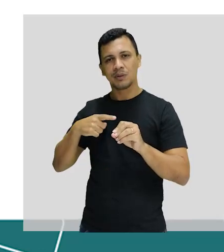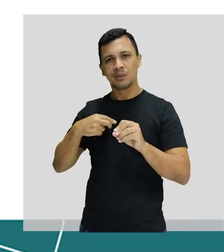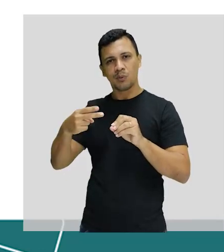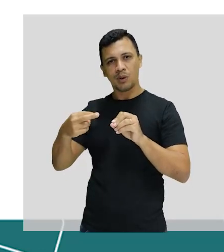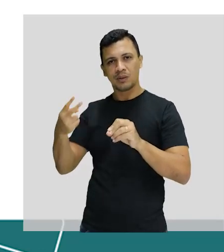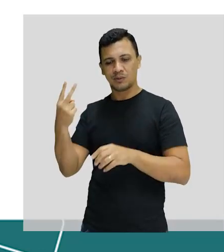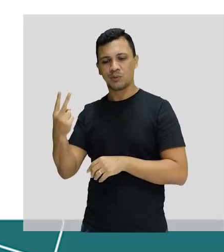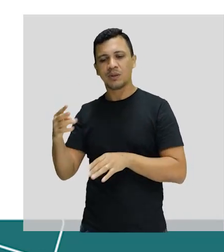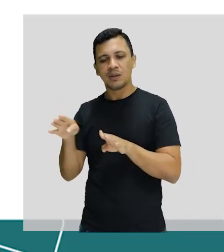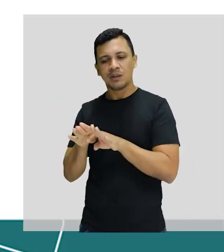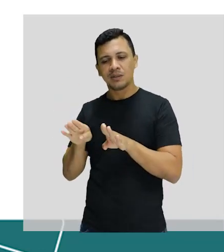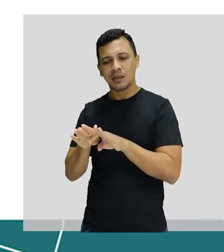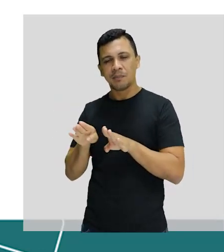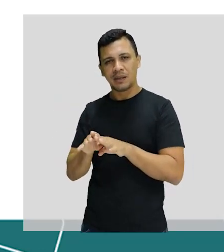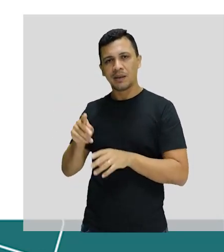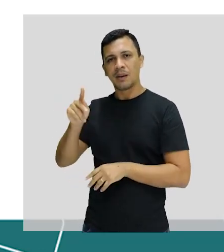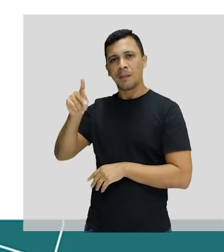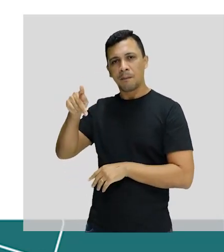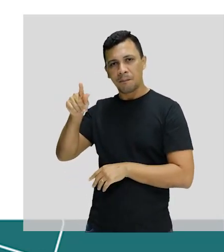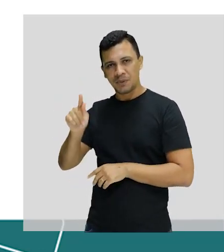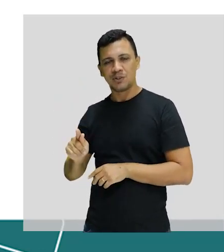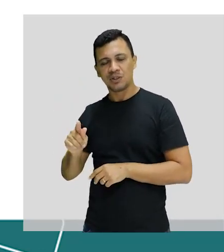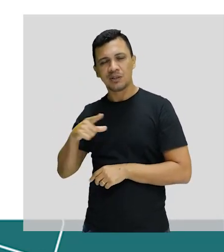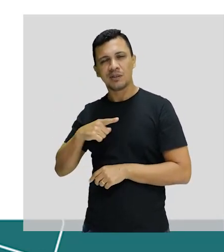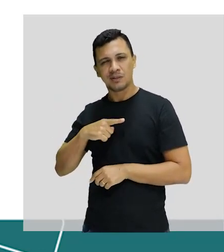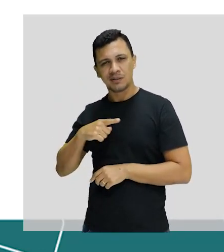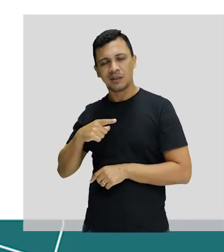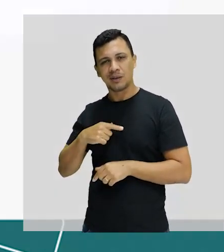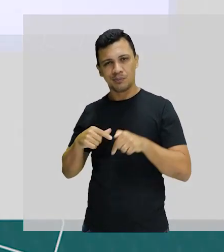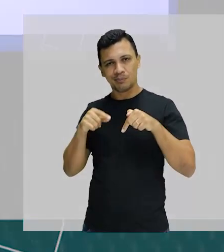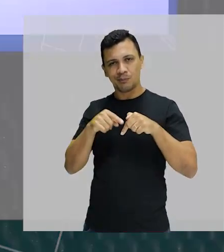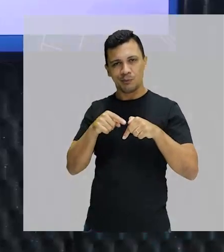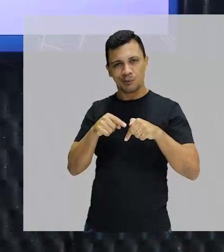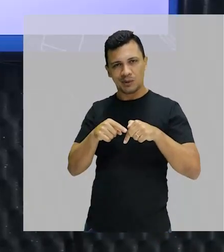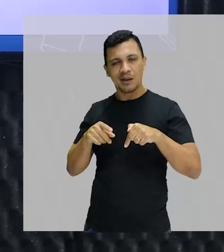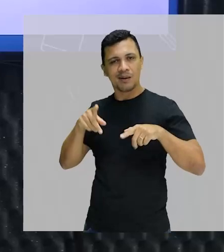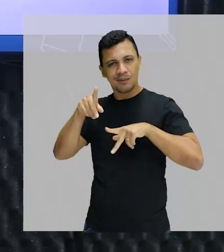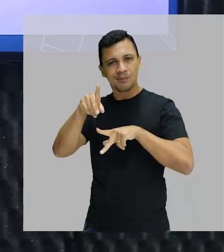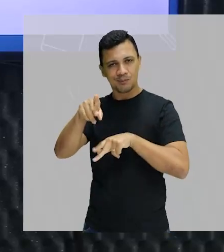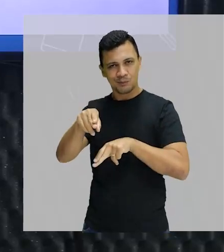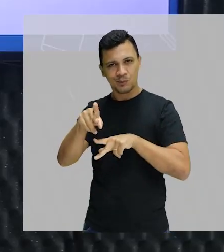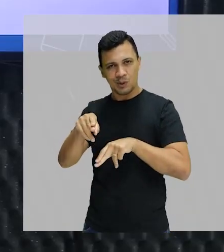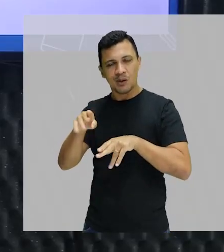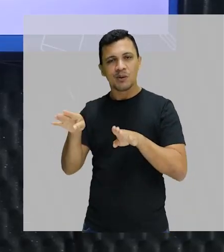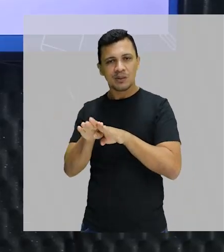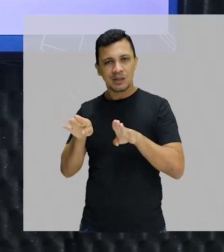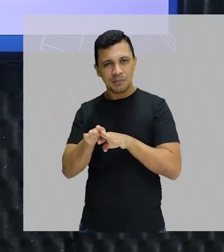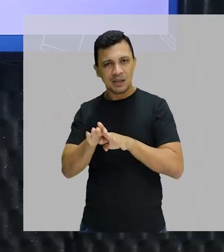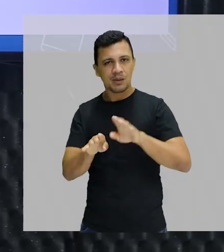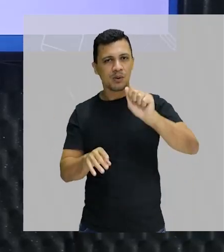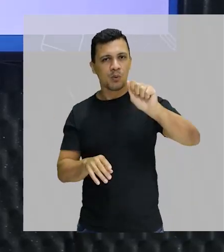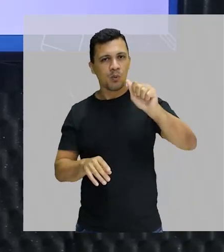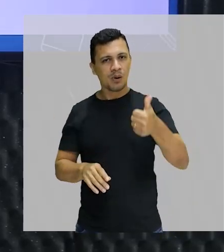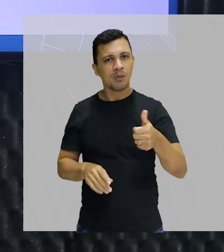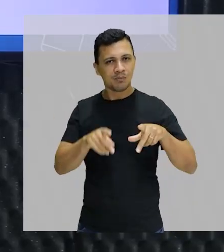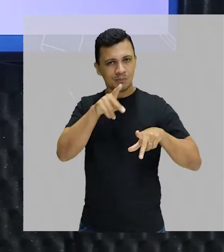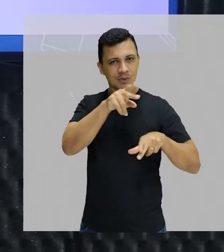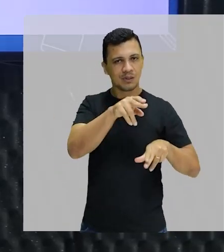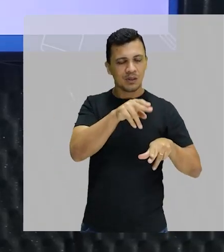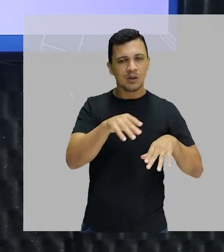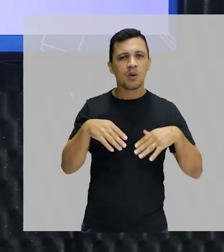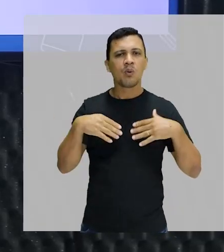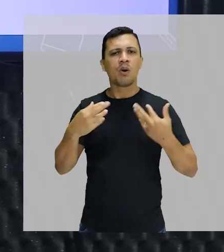possui mesma razão e mesmo primeiro termo, qual a diferença entre o 10º termo da PG e